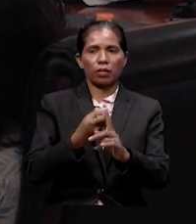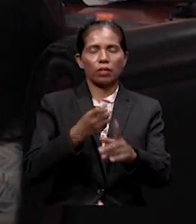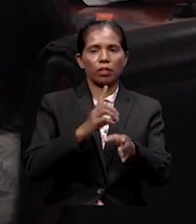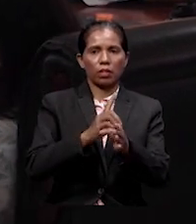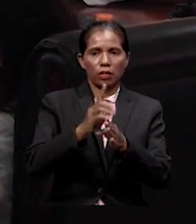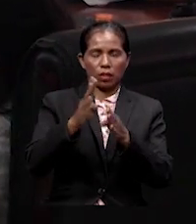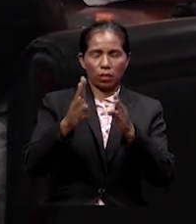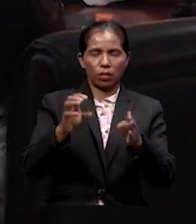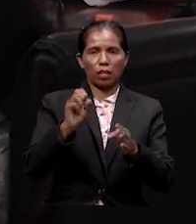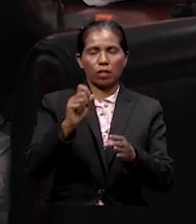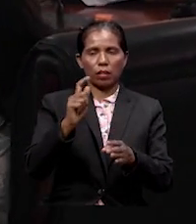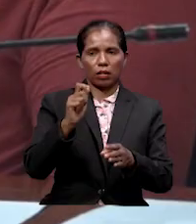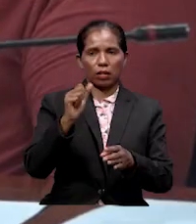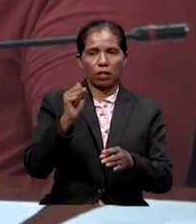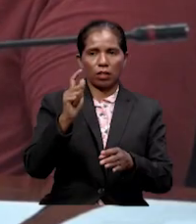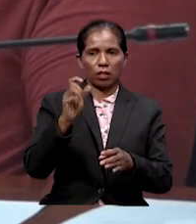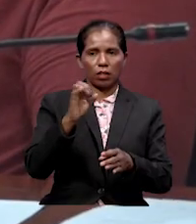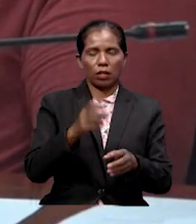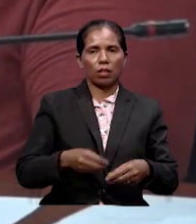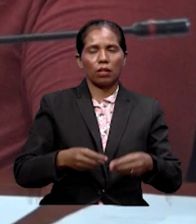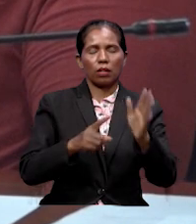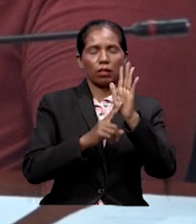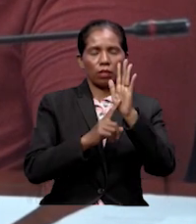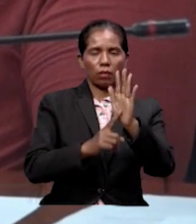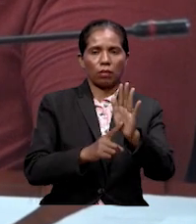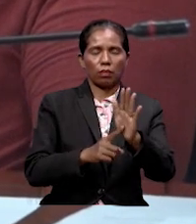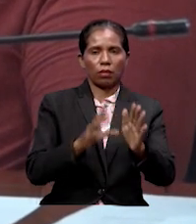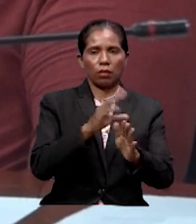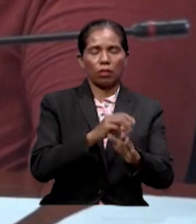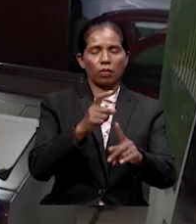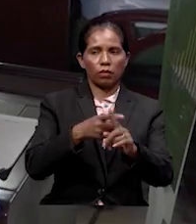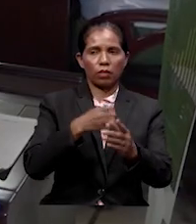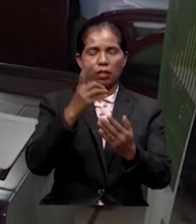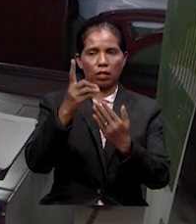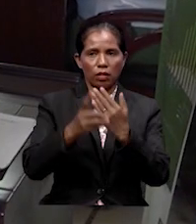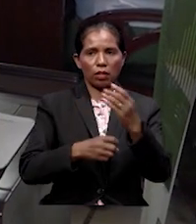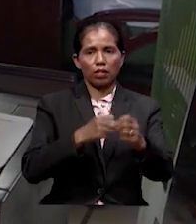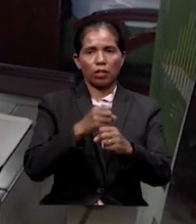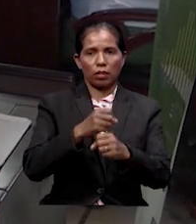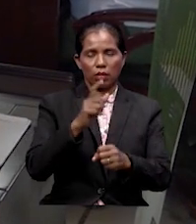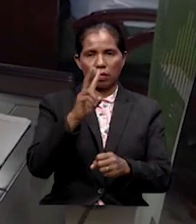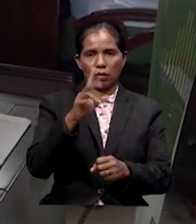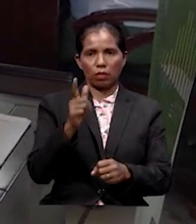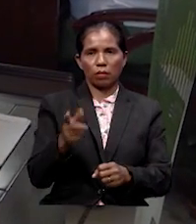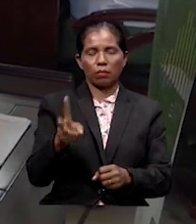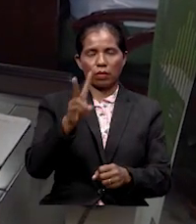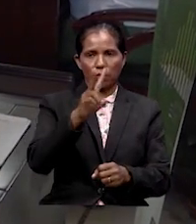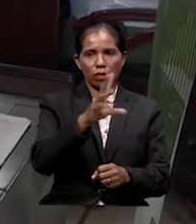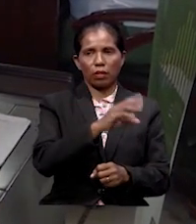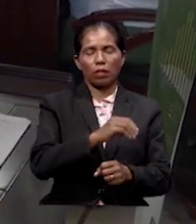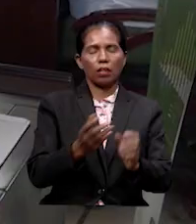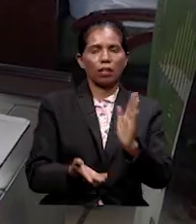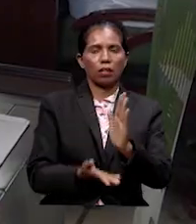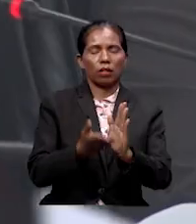direção geral estatística posa índice preço consumidor ia fulan dezembro tina re un rua ro nulo resing rua